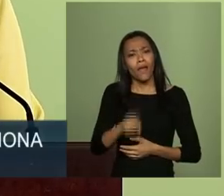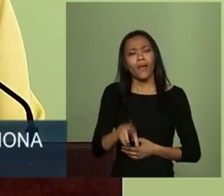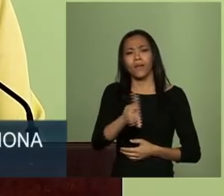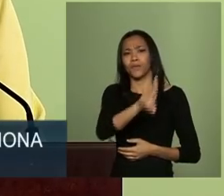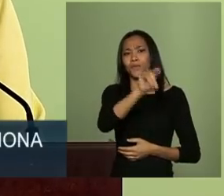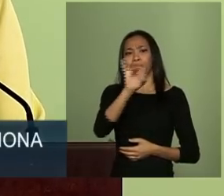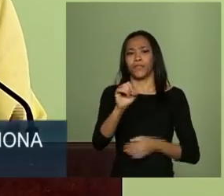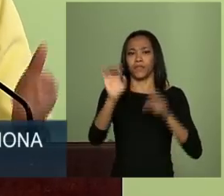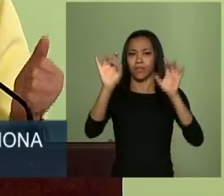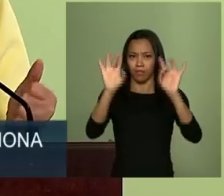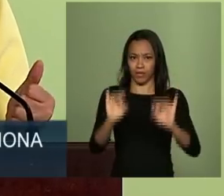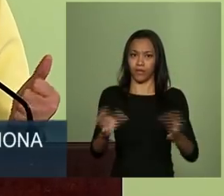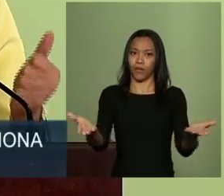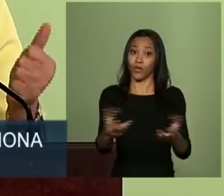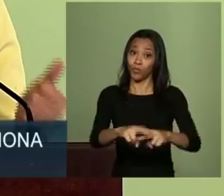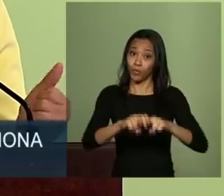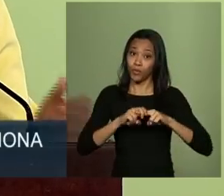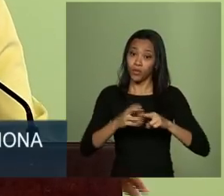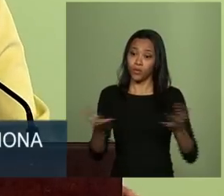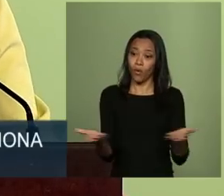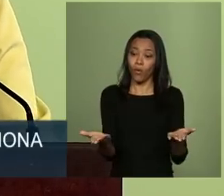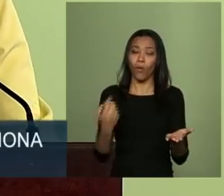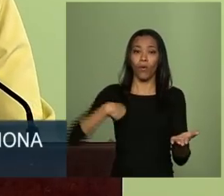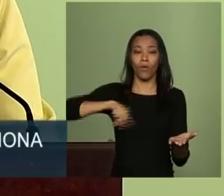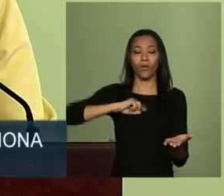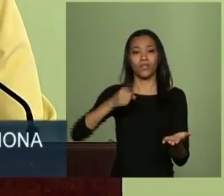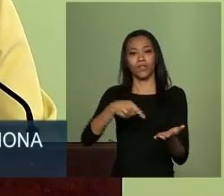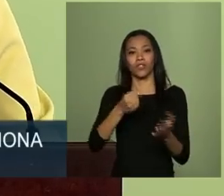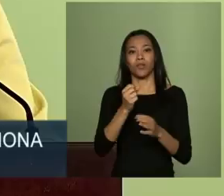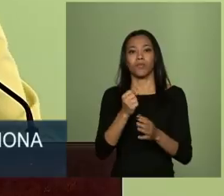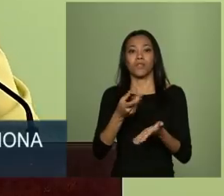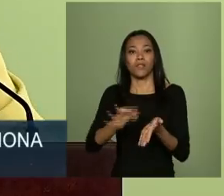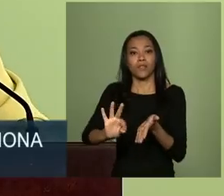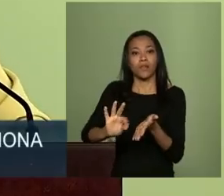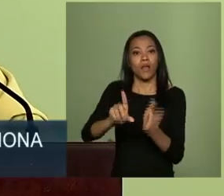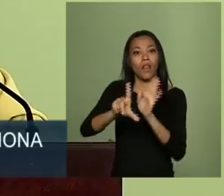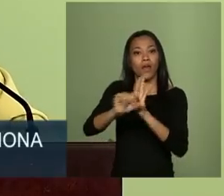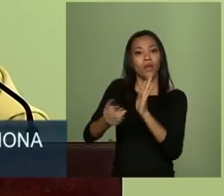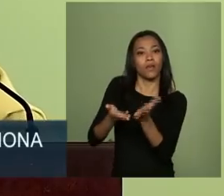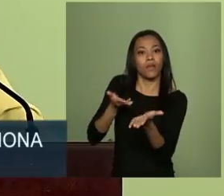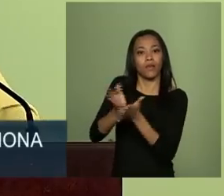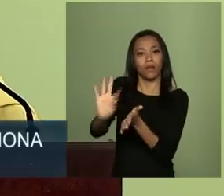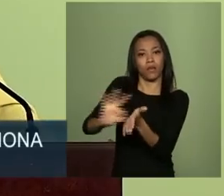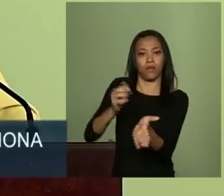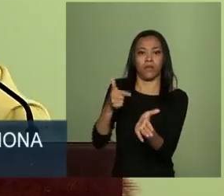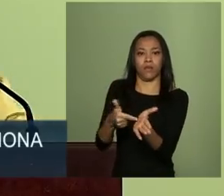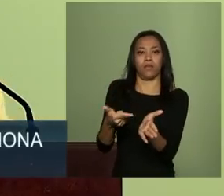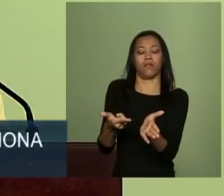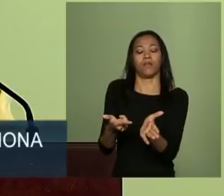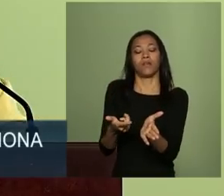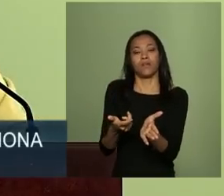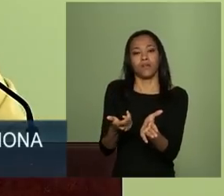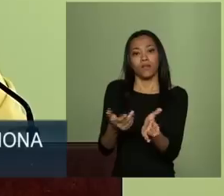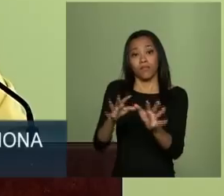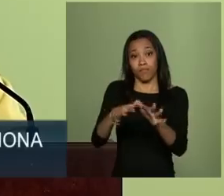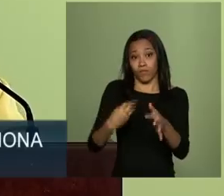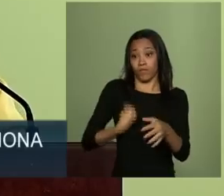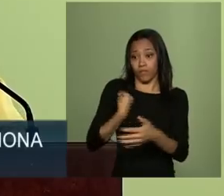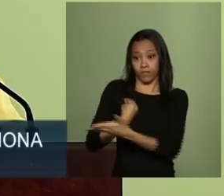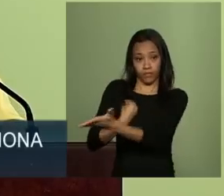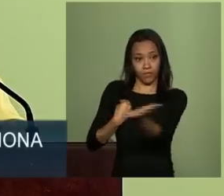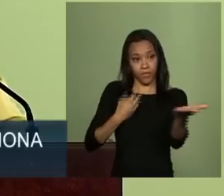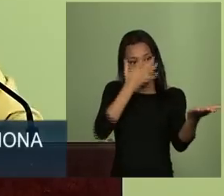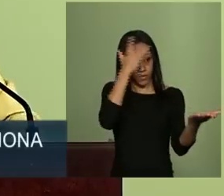especial, por isso nós estamos aqui na sanção da lei com essa presença, mas também com o